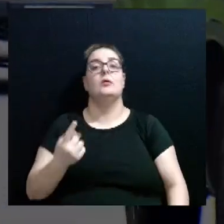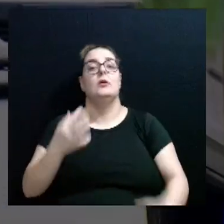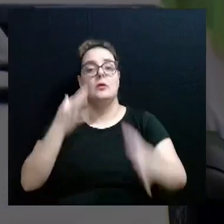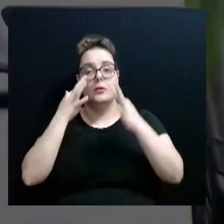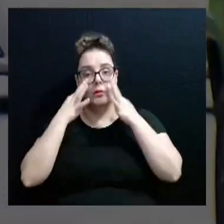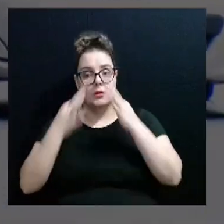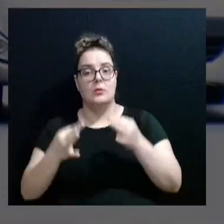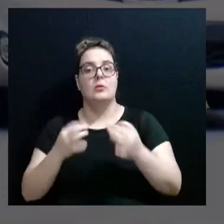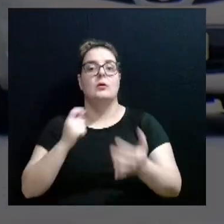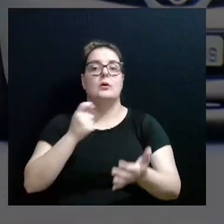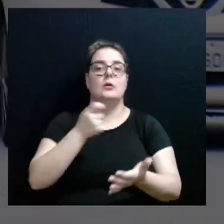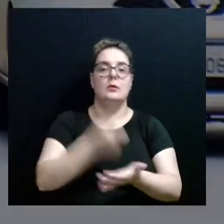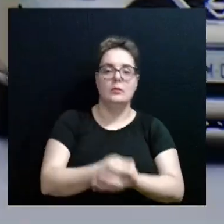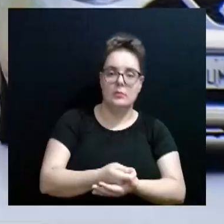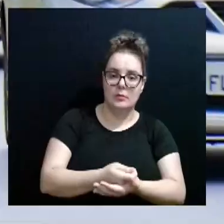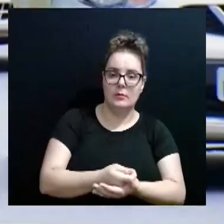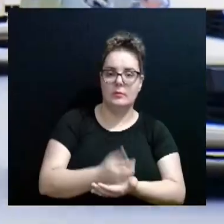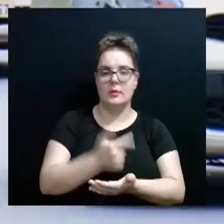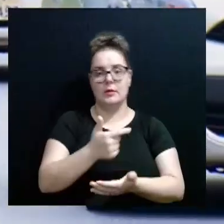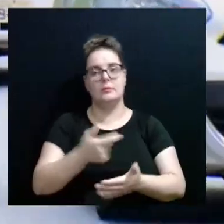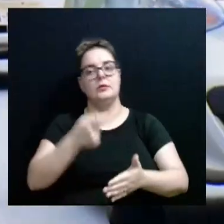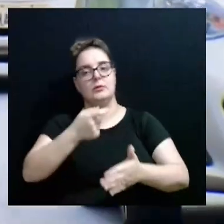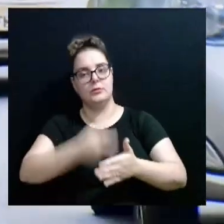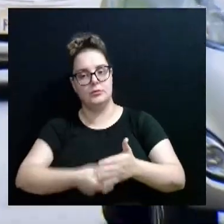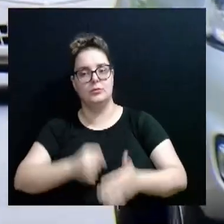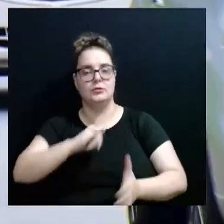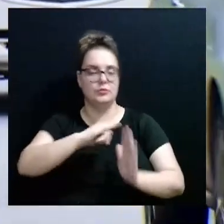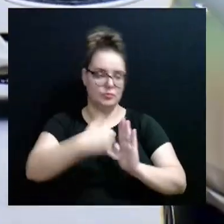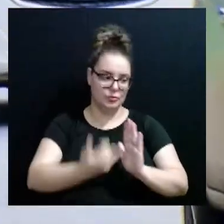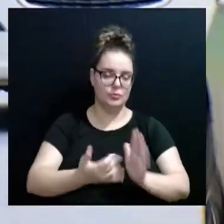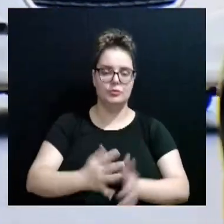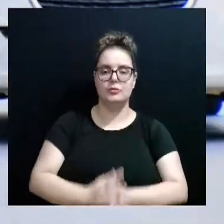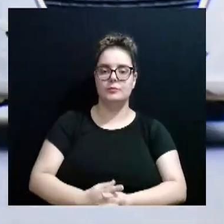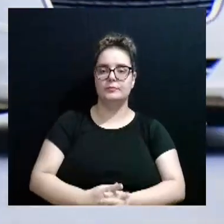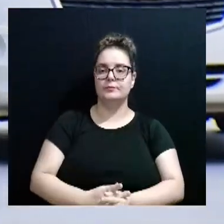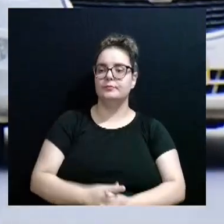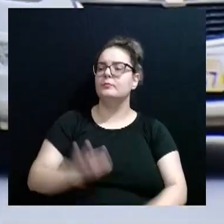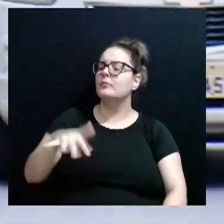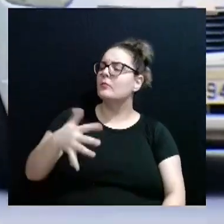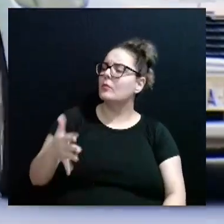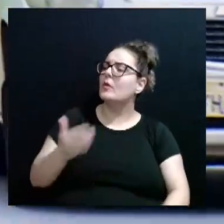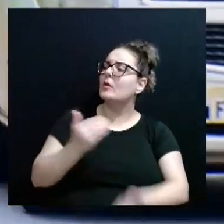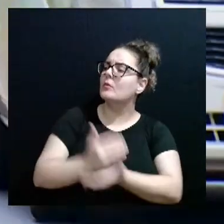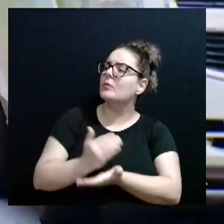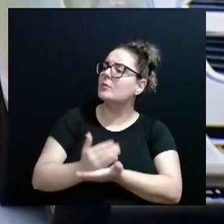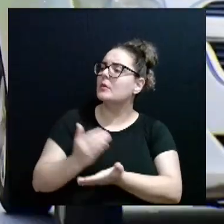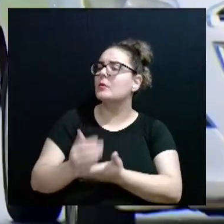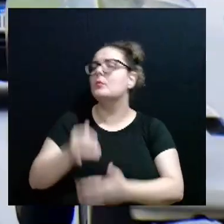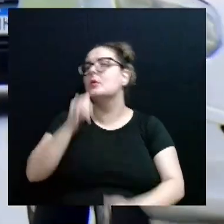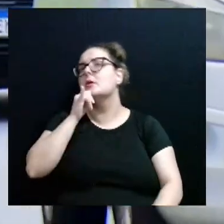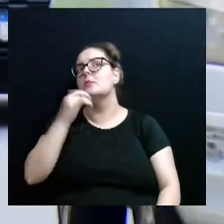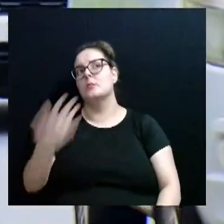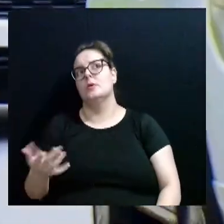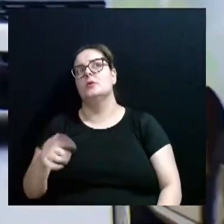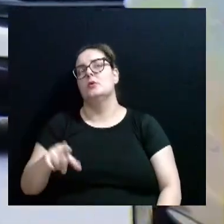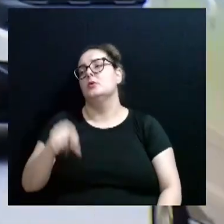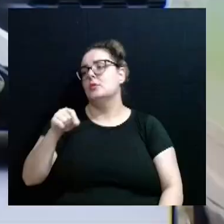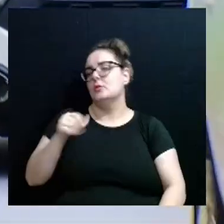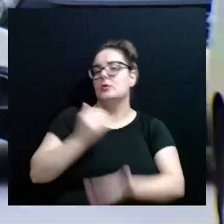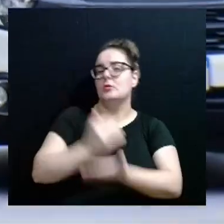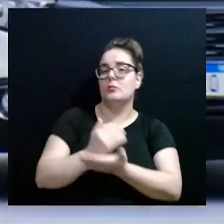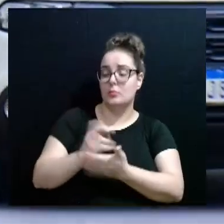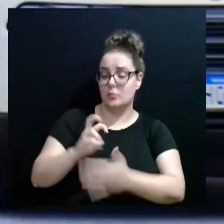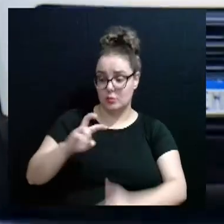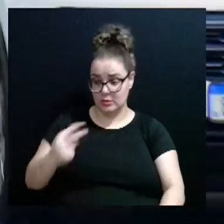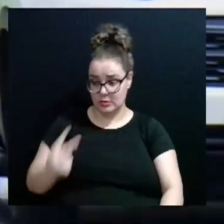não incorram juros. E o mesmo calendário vale para quem optar em parcelar? Por exemplo, quem optou por parcelar por 5 vezes, ele